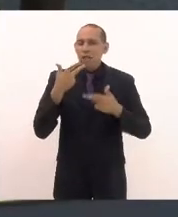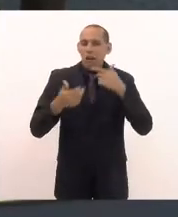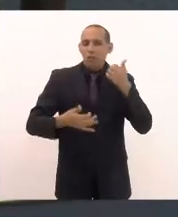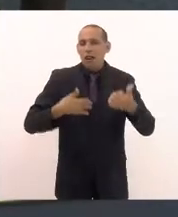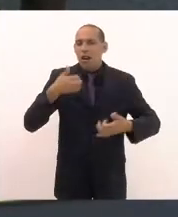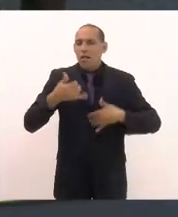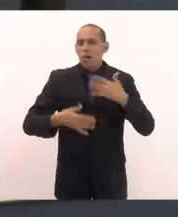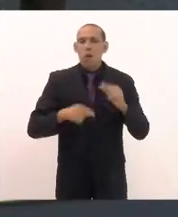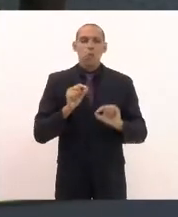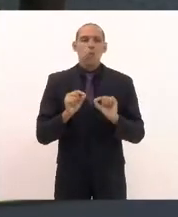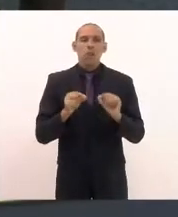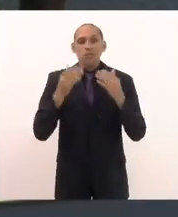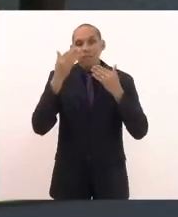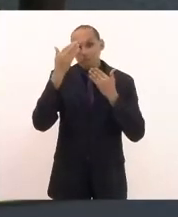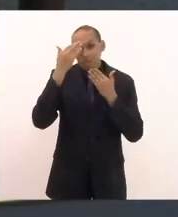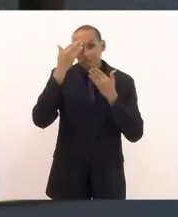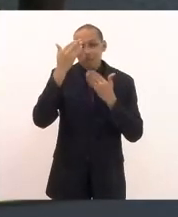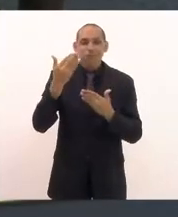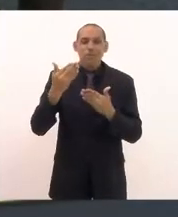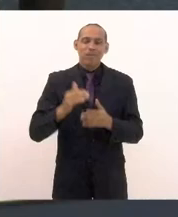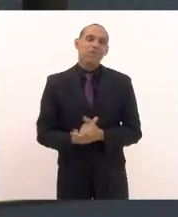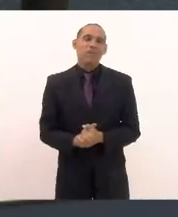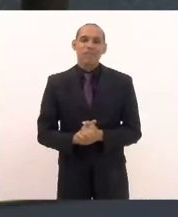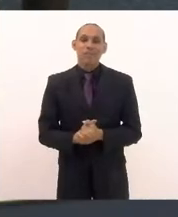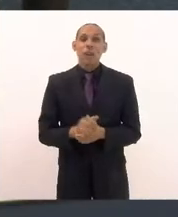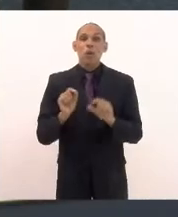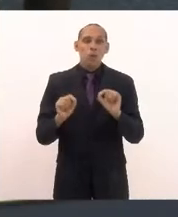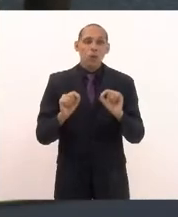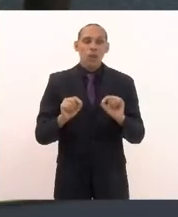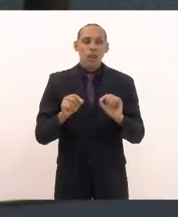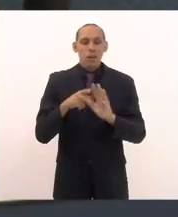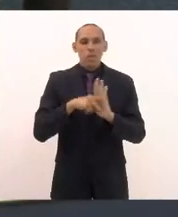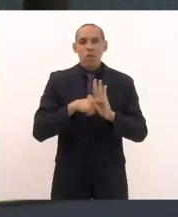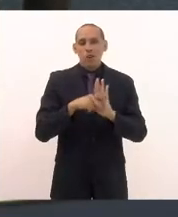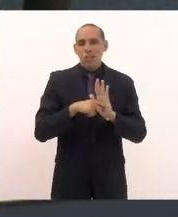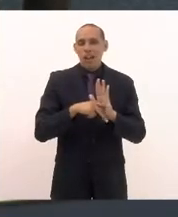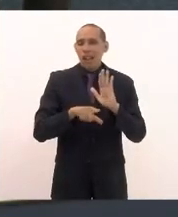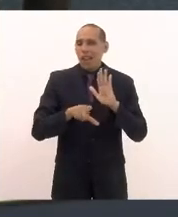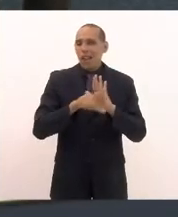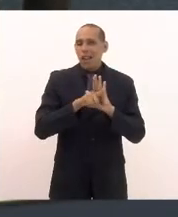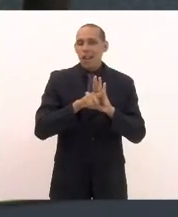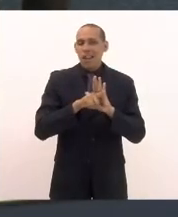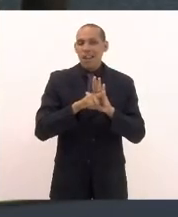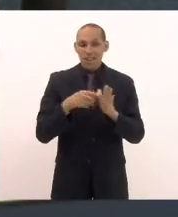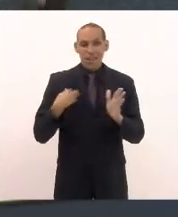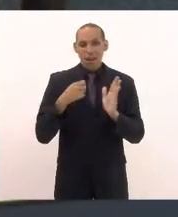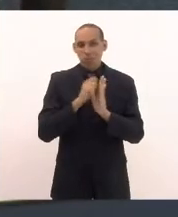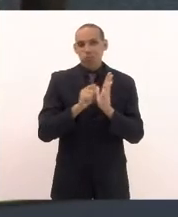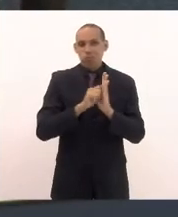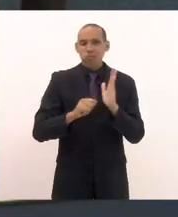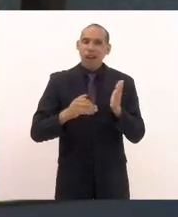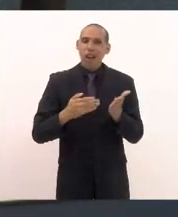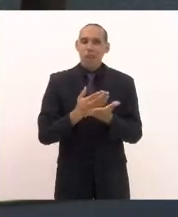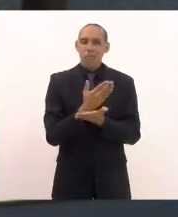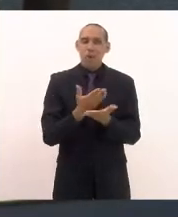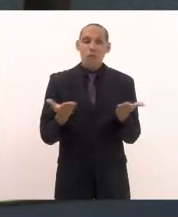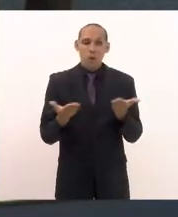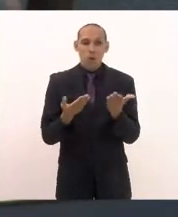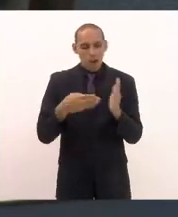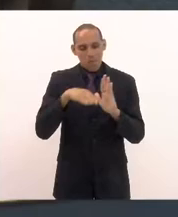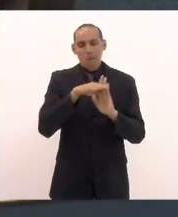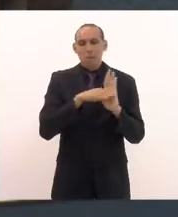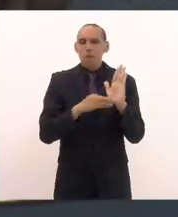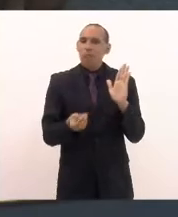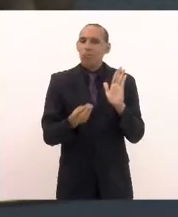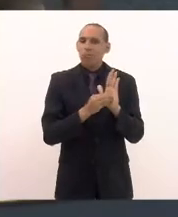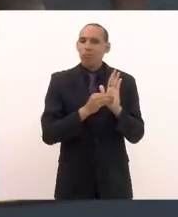que agradecer a aprovação do projeto de lei de minha autoria, colocado hoje em pauta,